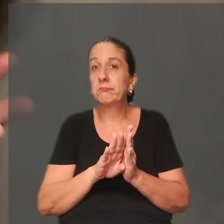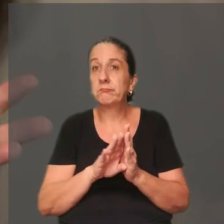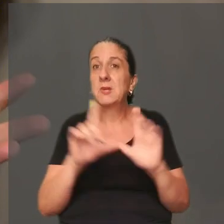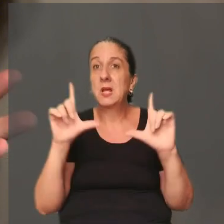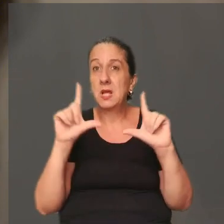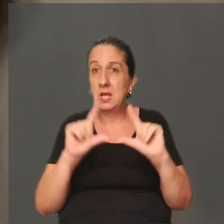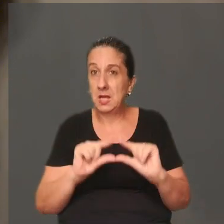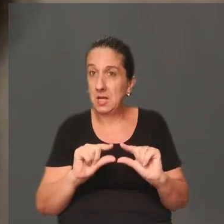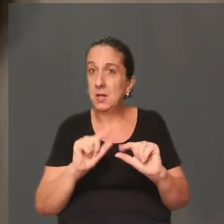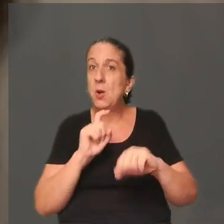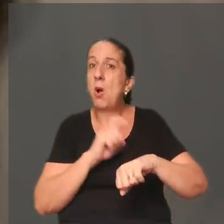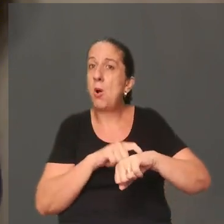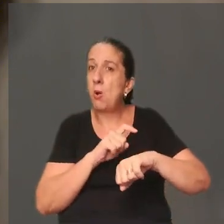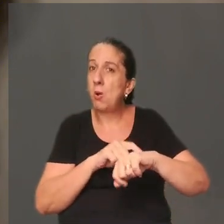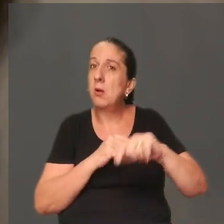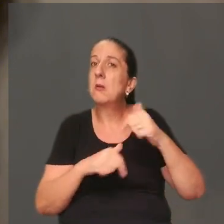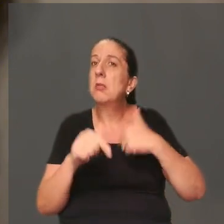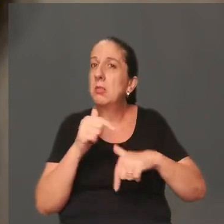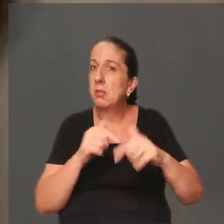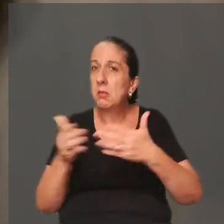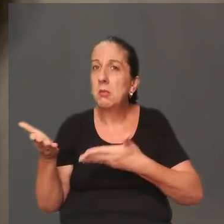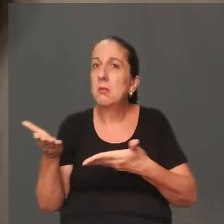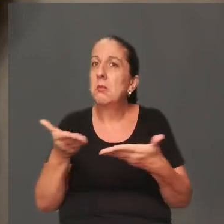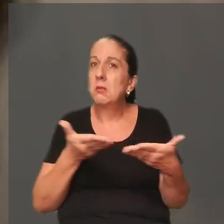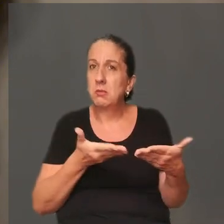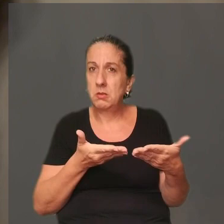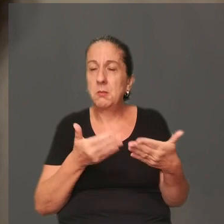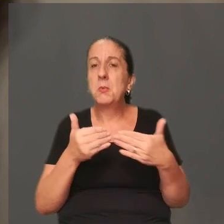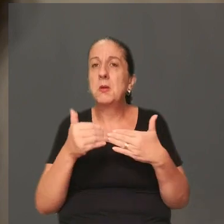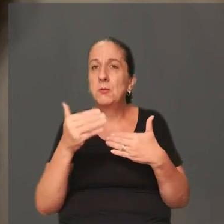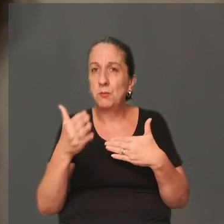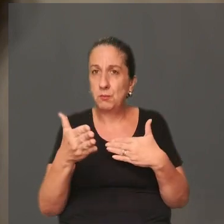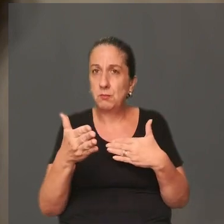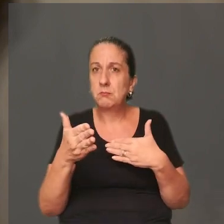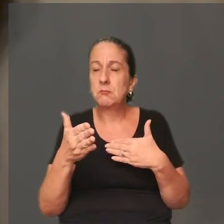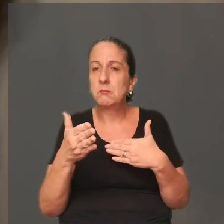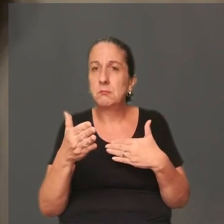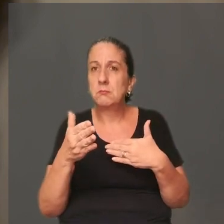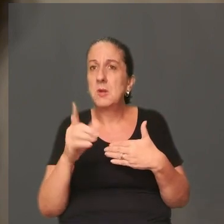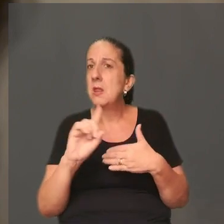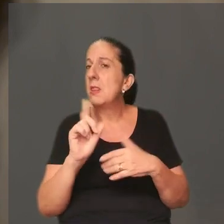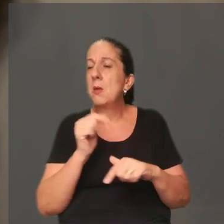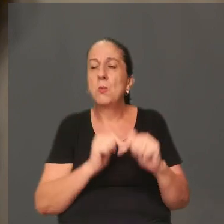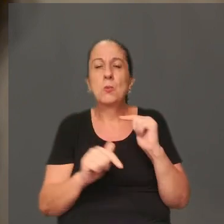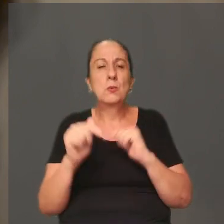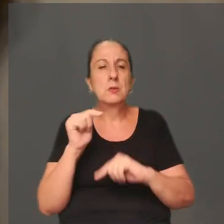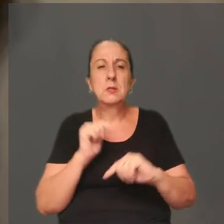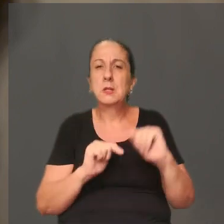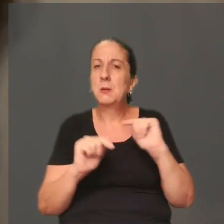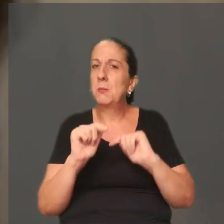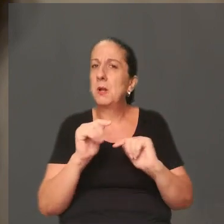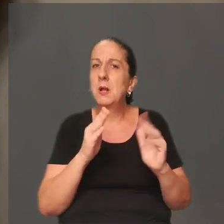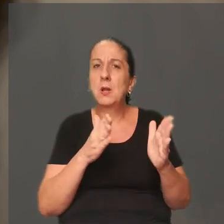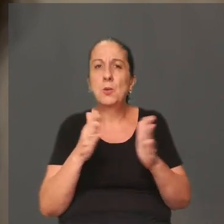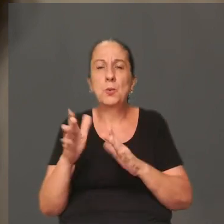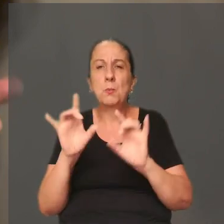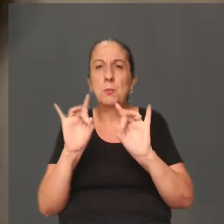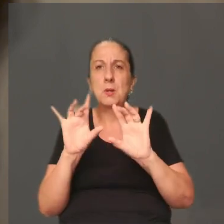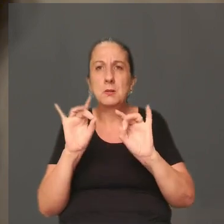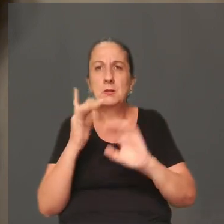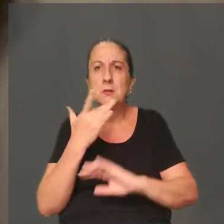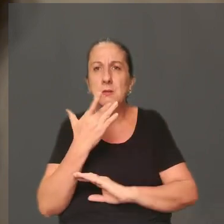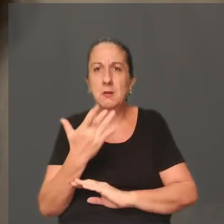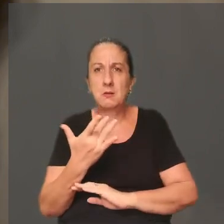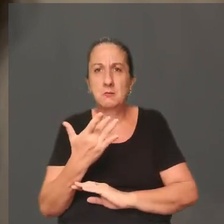chegou ao ponto de reduzir o expediente de atendimento externo para não trabalhar num